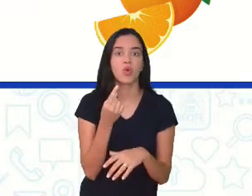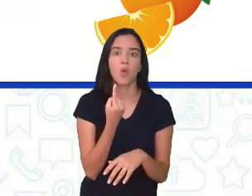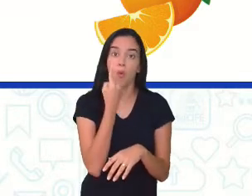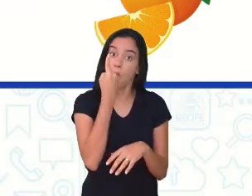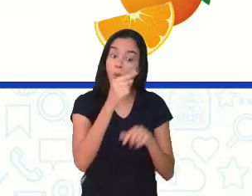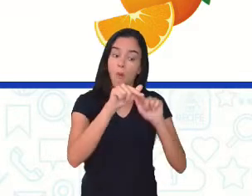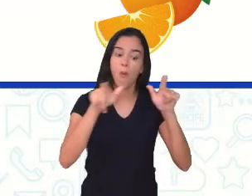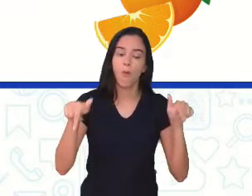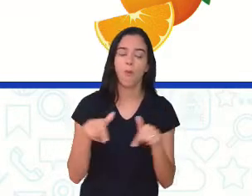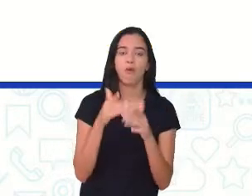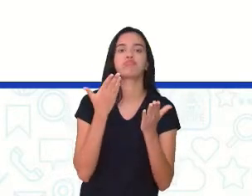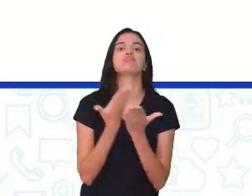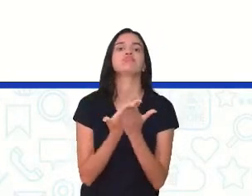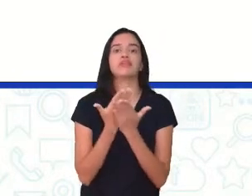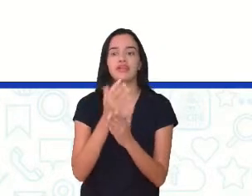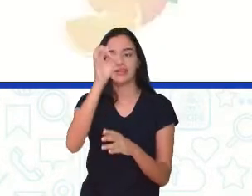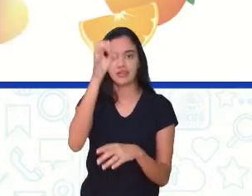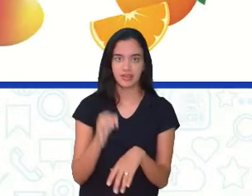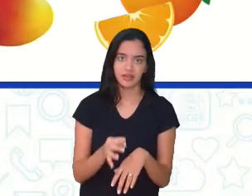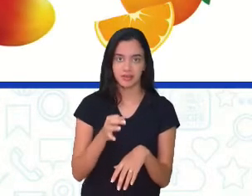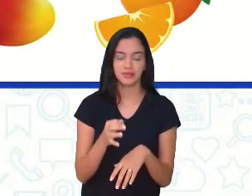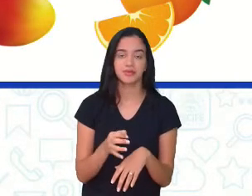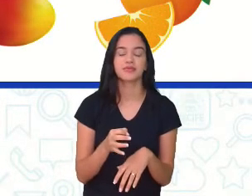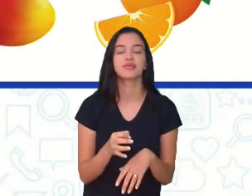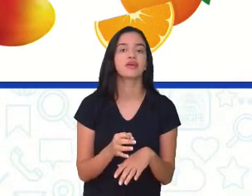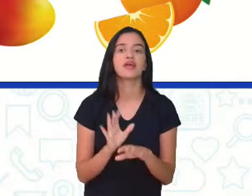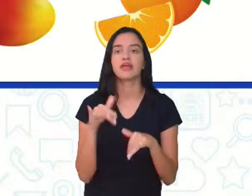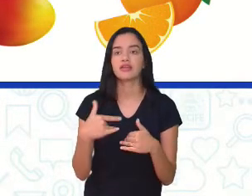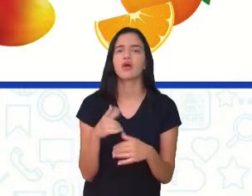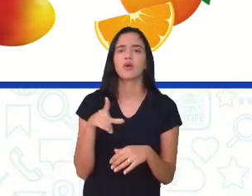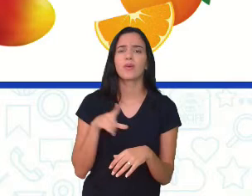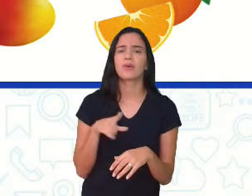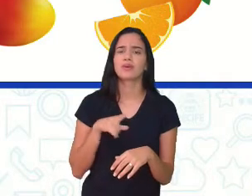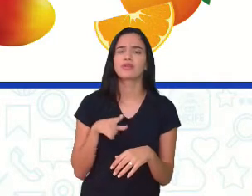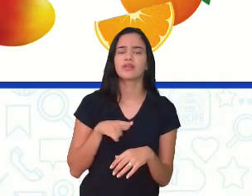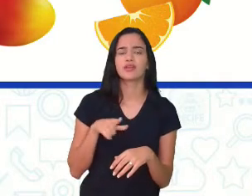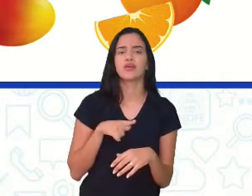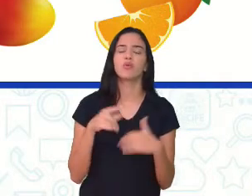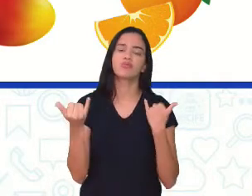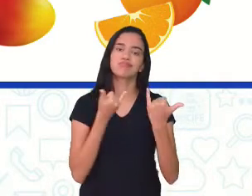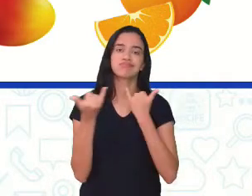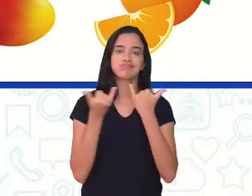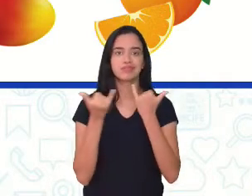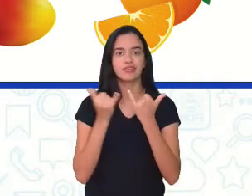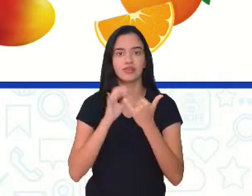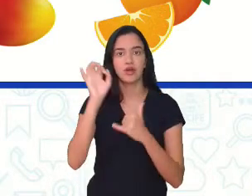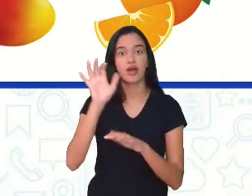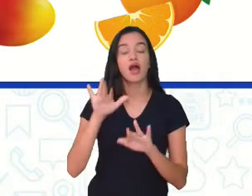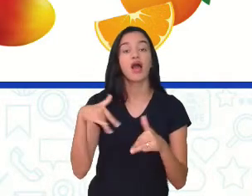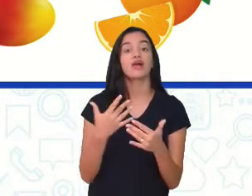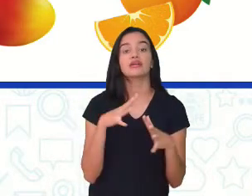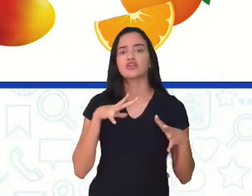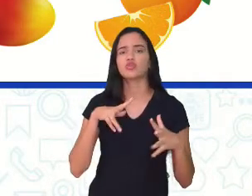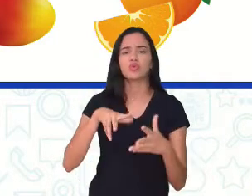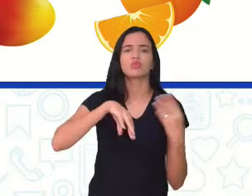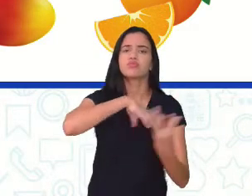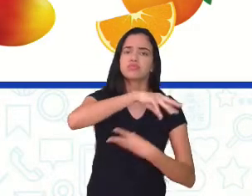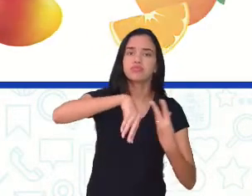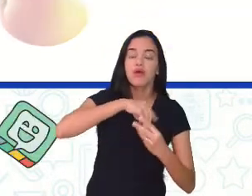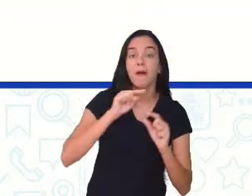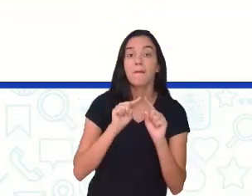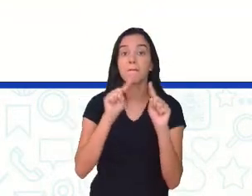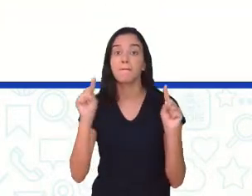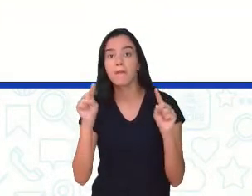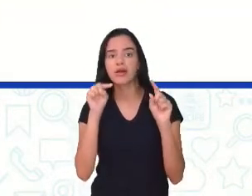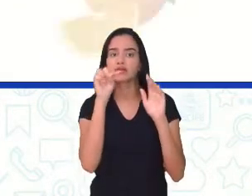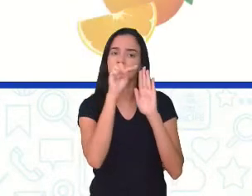sala, beleza? Então aqui, ó, eu tenho os dados todos desorganizados, mas coletados.